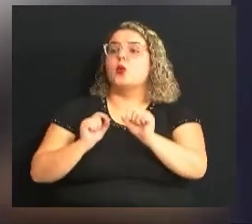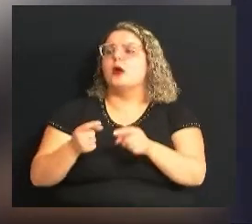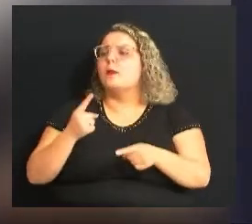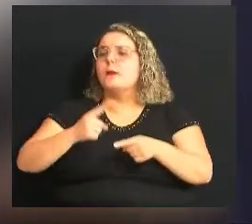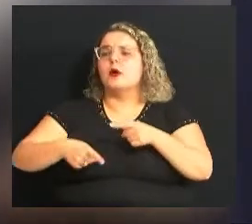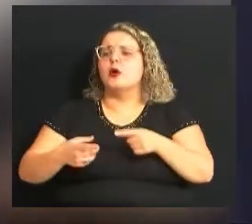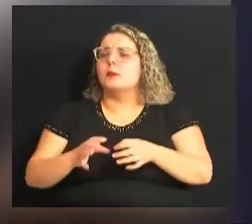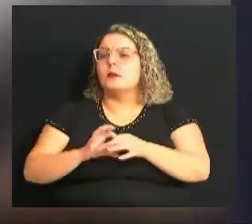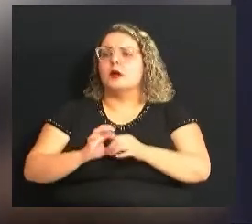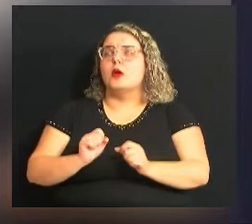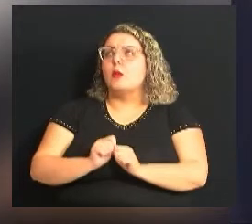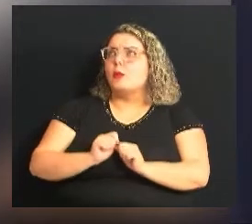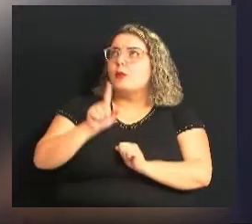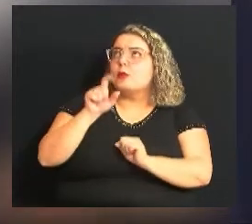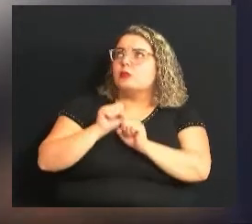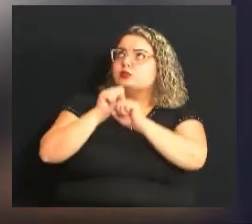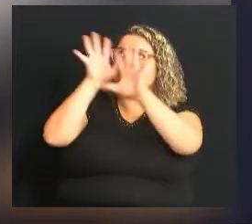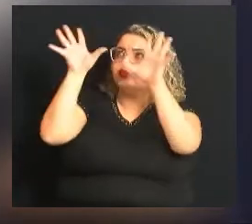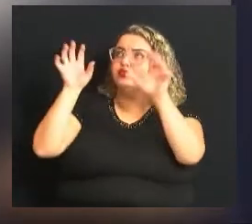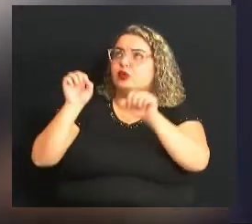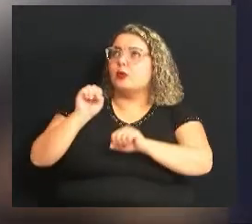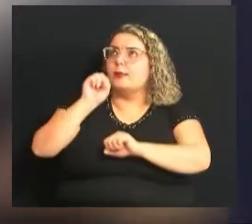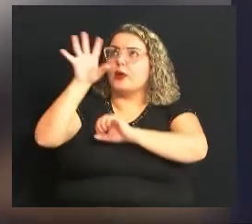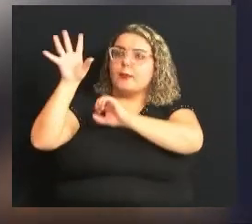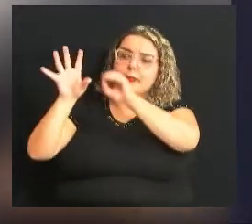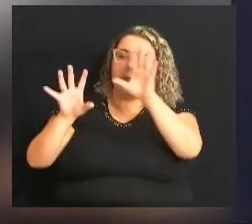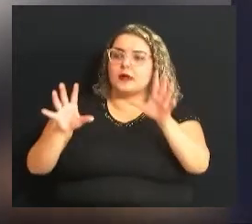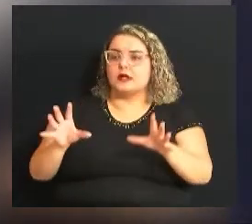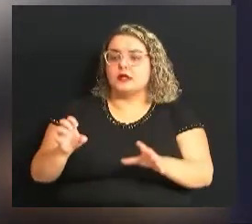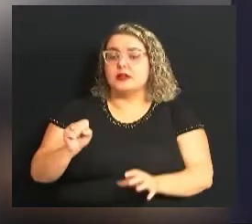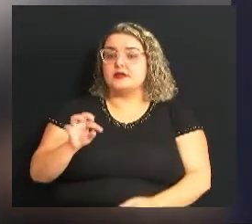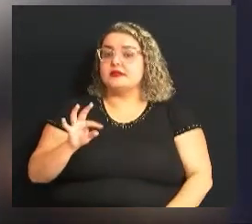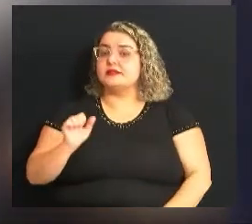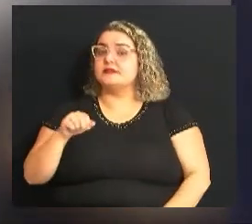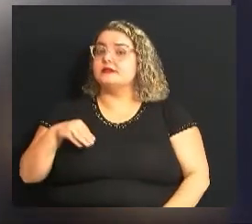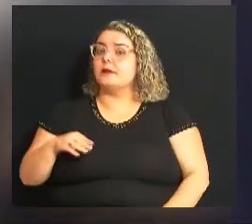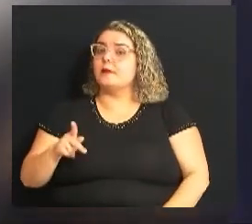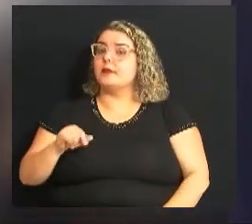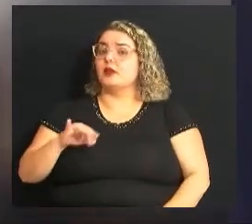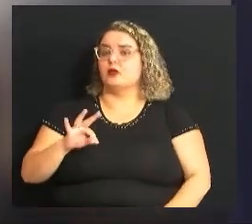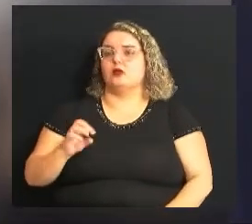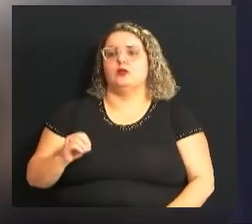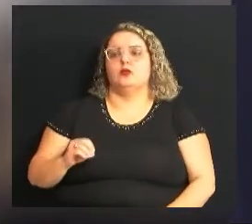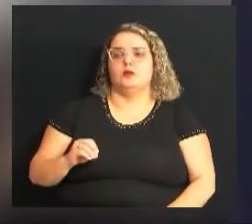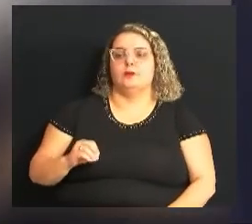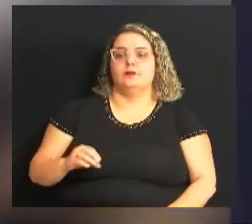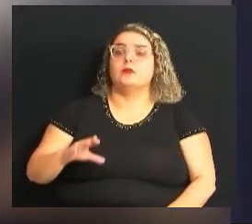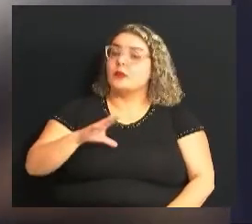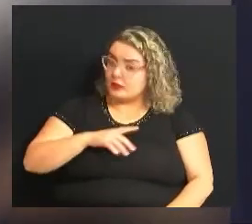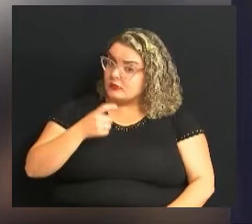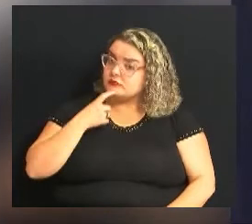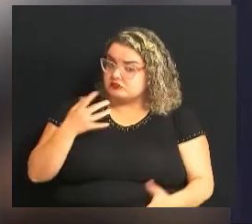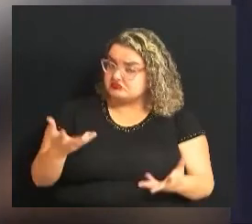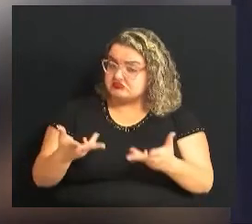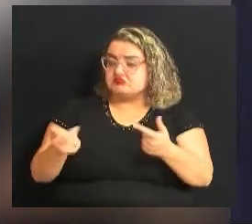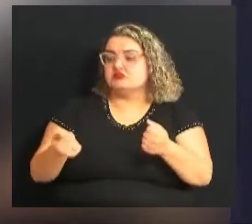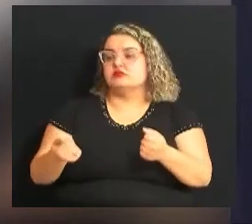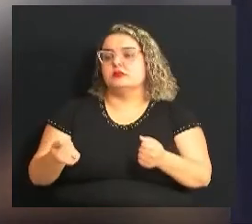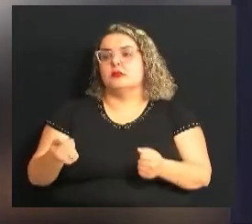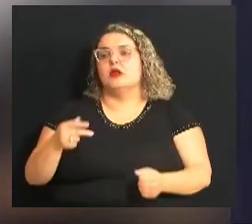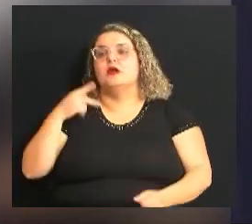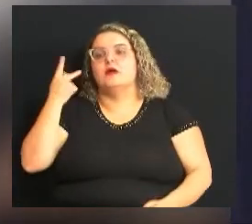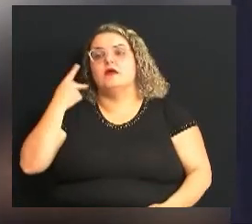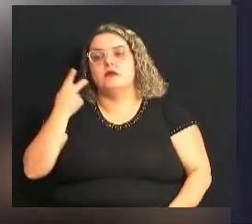artigo na lei que proíbe a soltura de fogos de artifício o estampido na cidade de Campinas Campinas foi